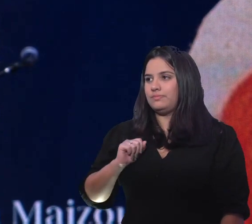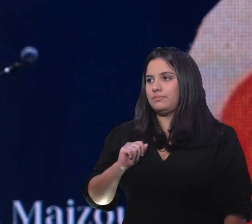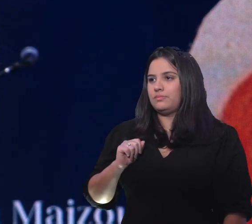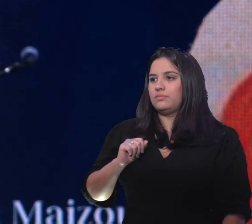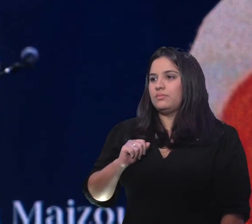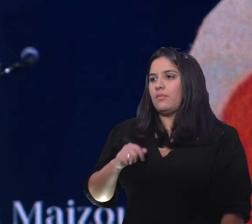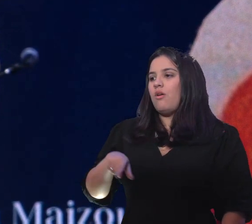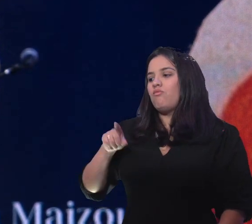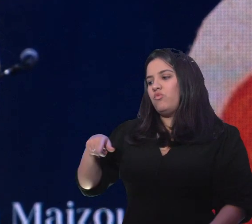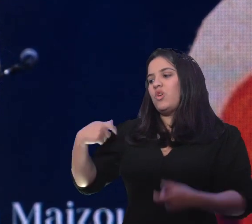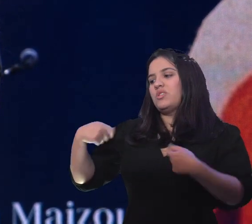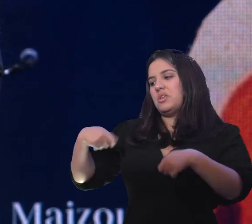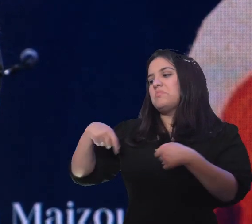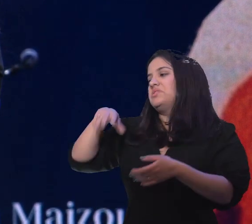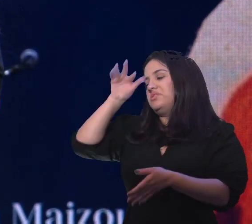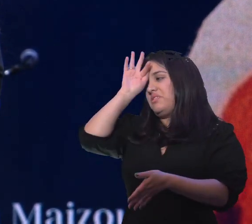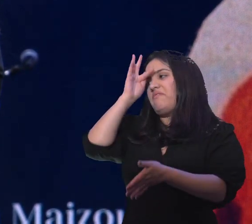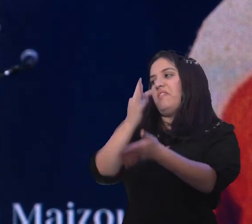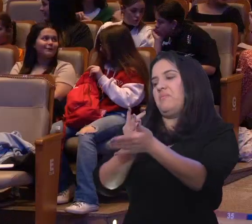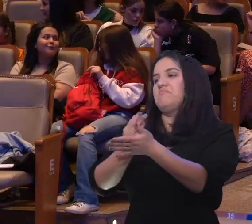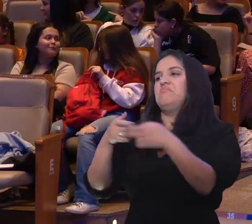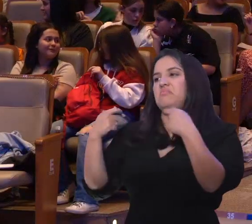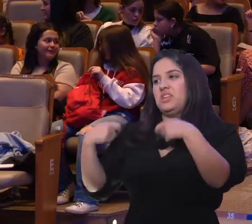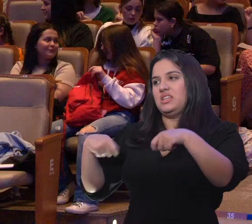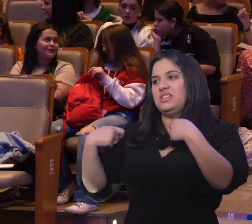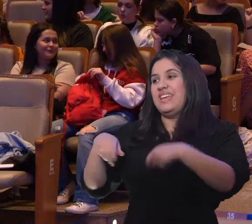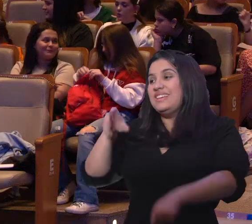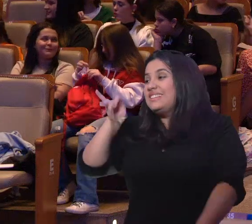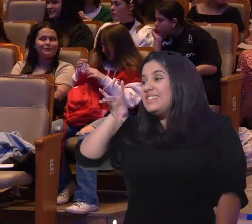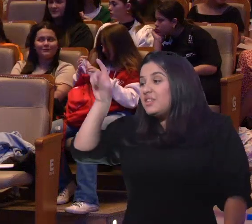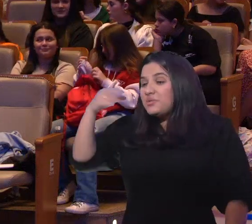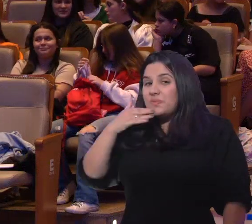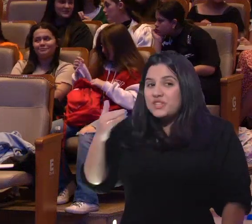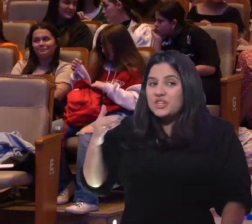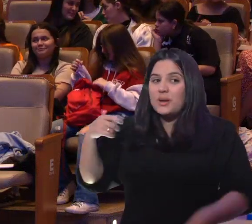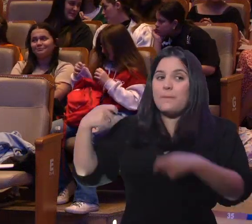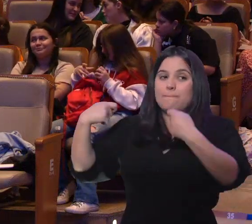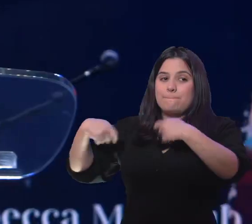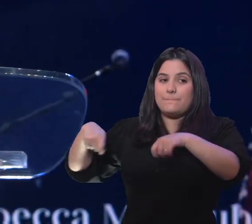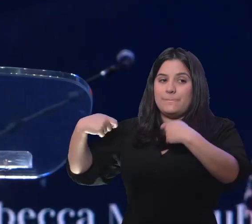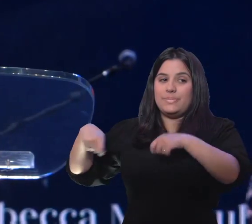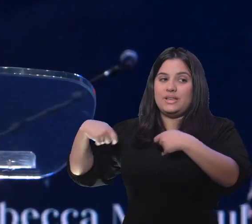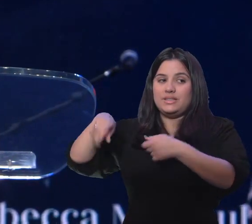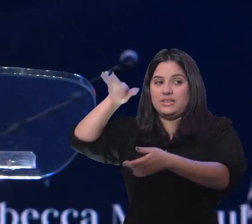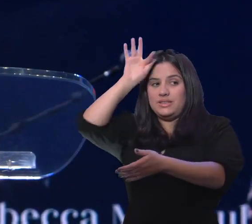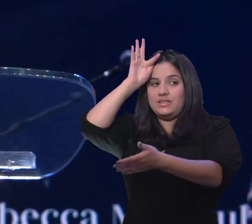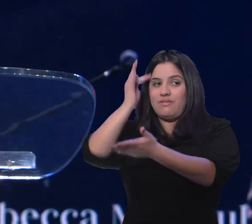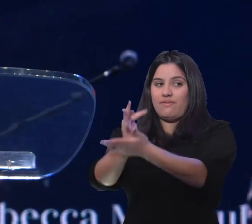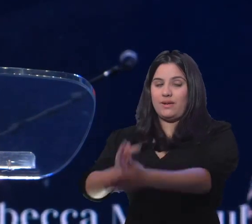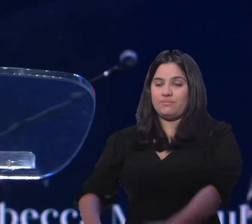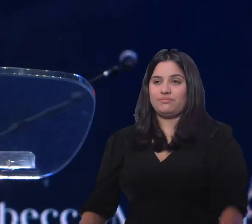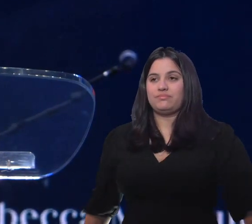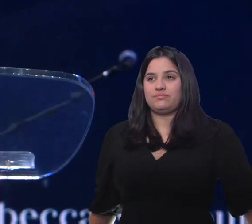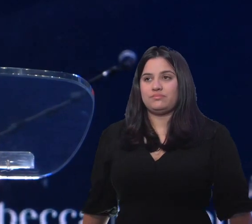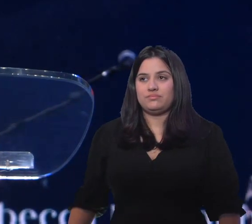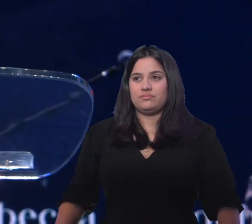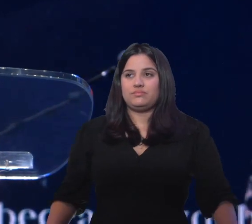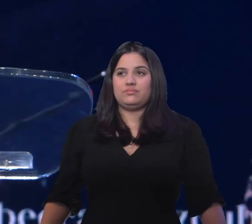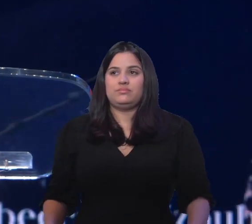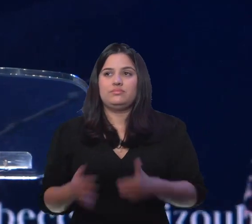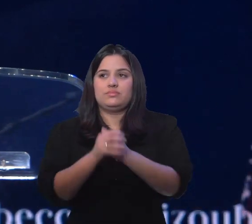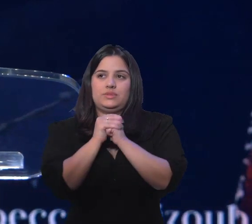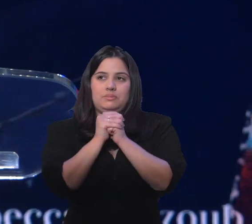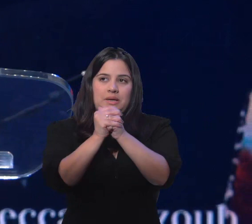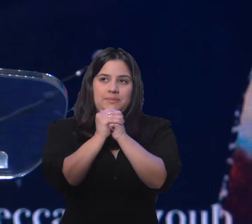dê passos de fé quando Ele te pedir. Amém. Amém,